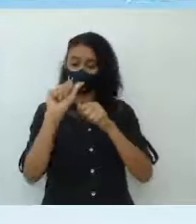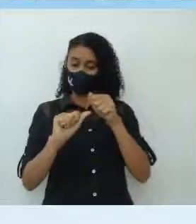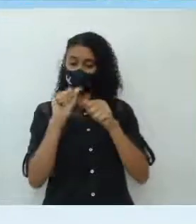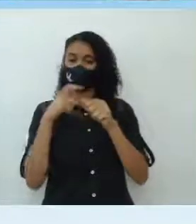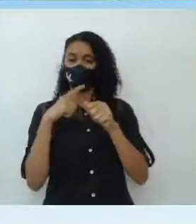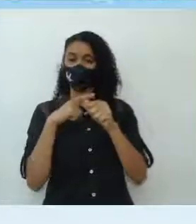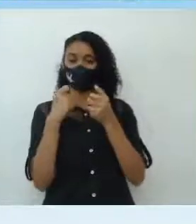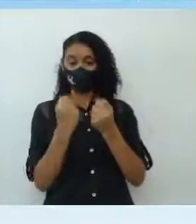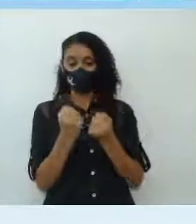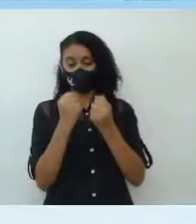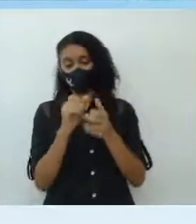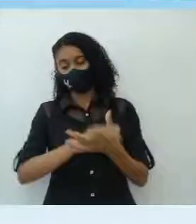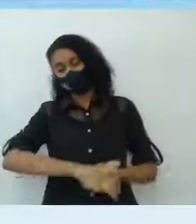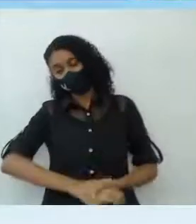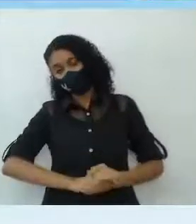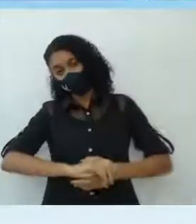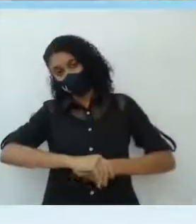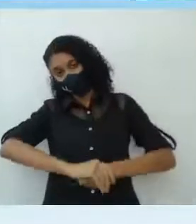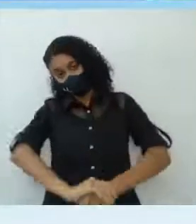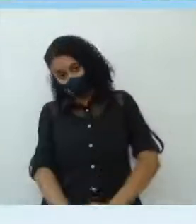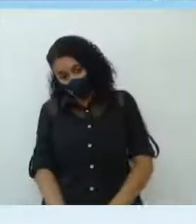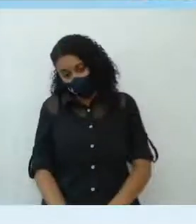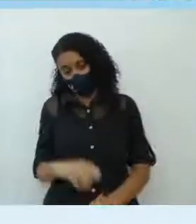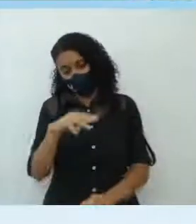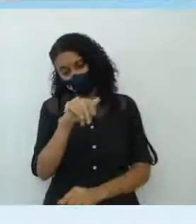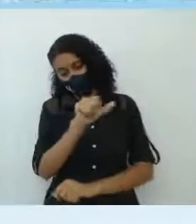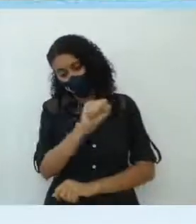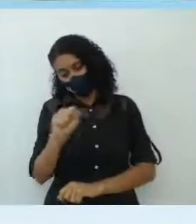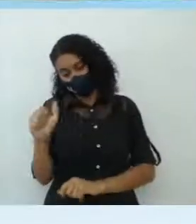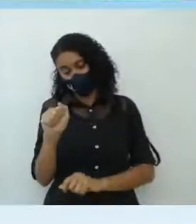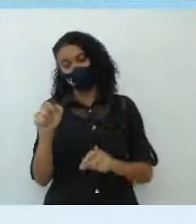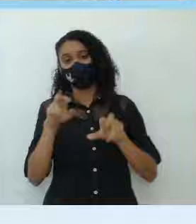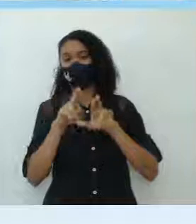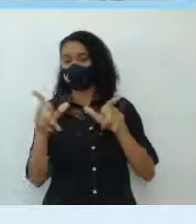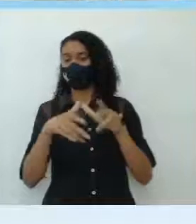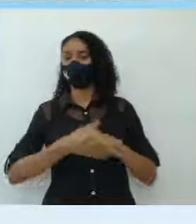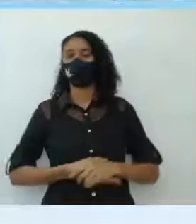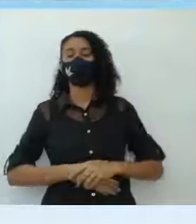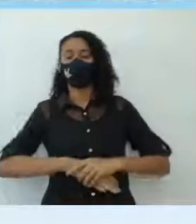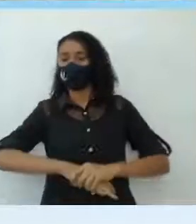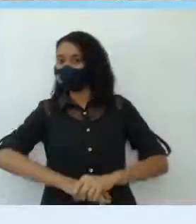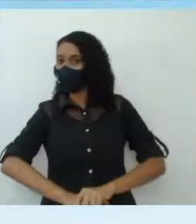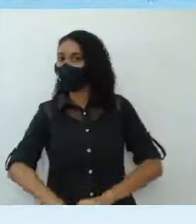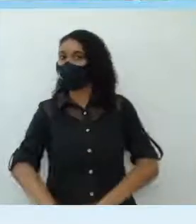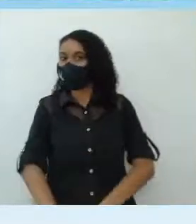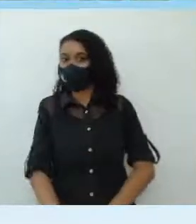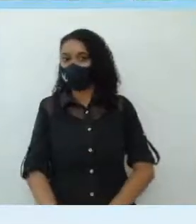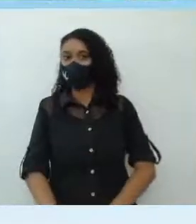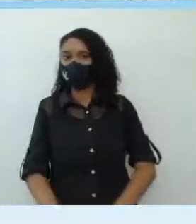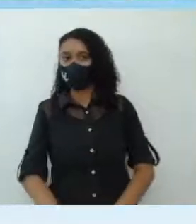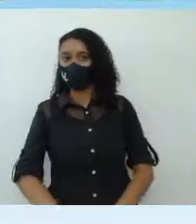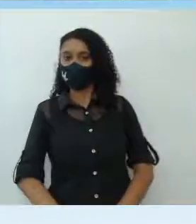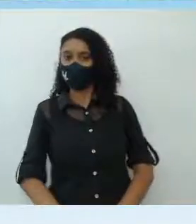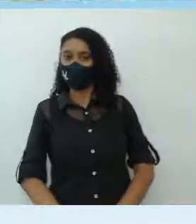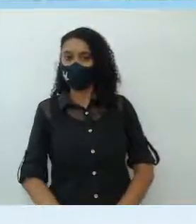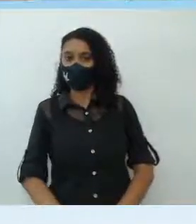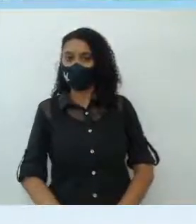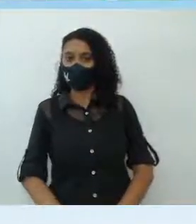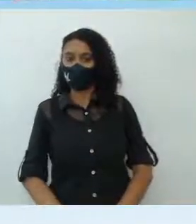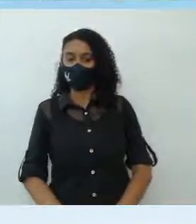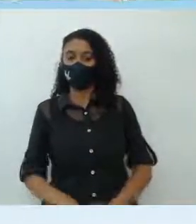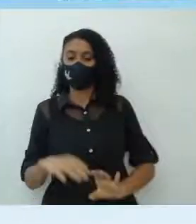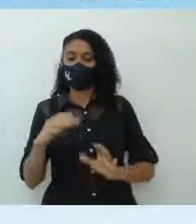possuindo pesos, ou melhor dizendo, massas diferentes. Então, na nossa balança, que está aferindo a massa